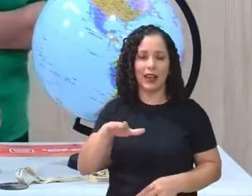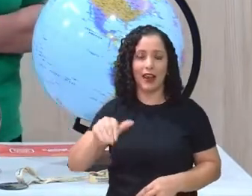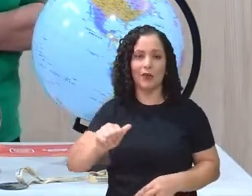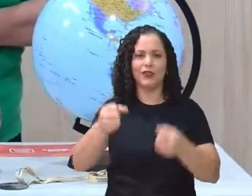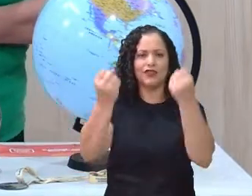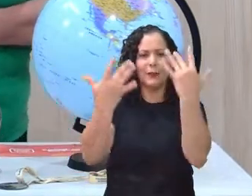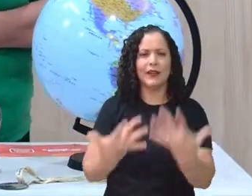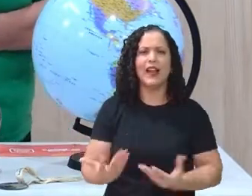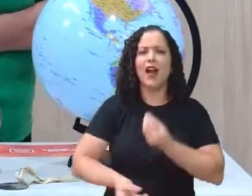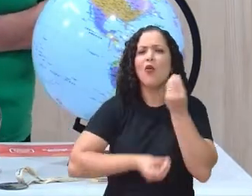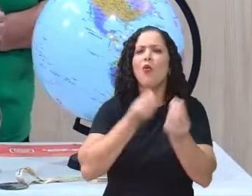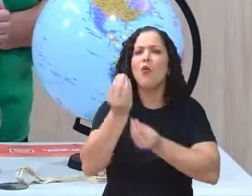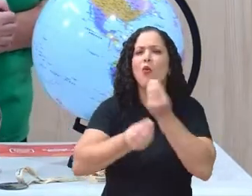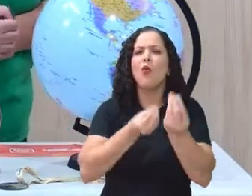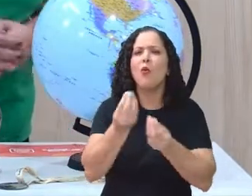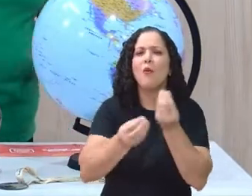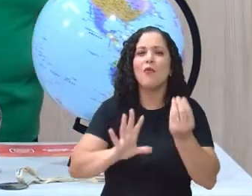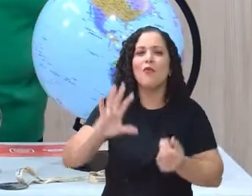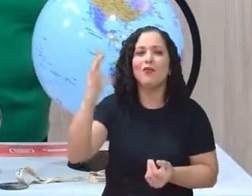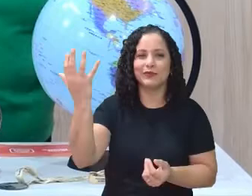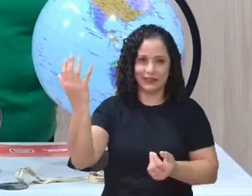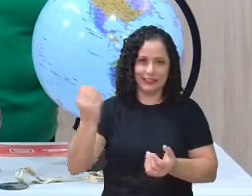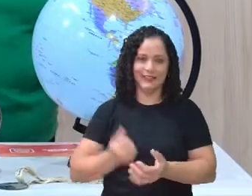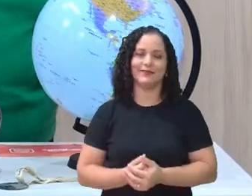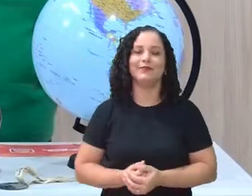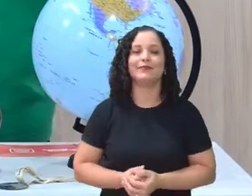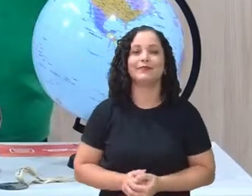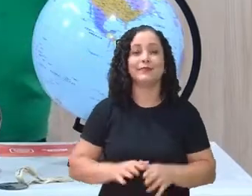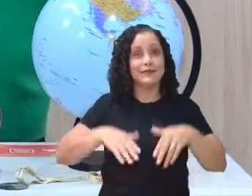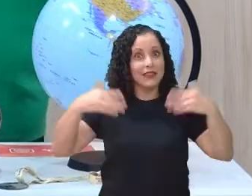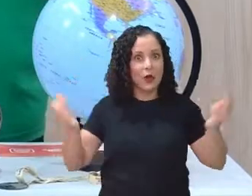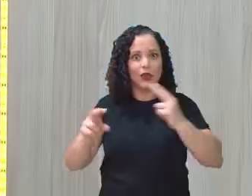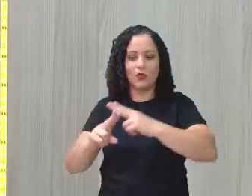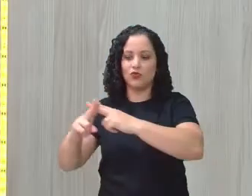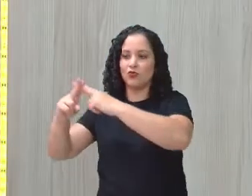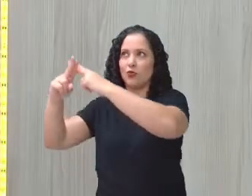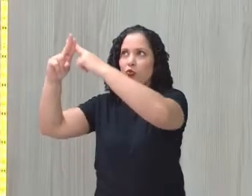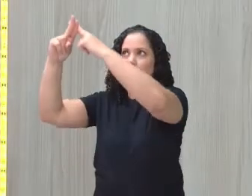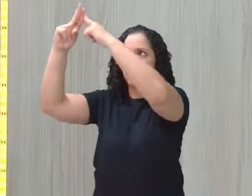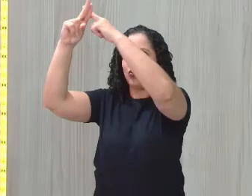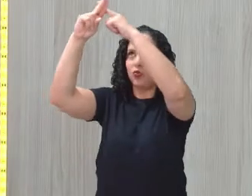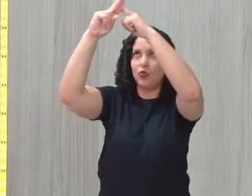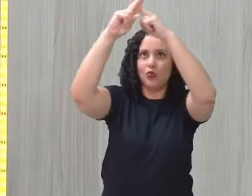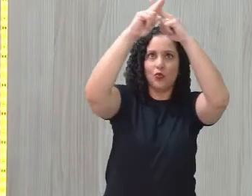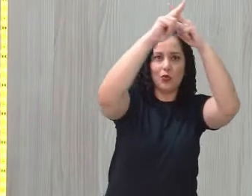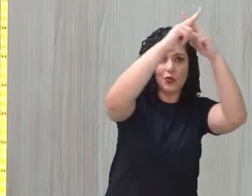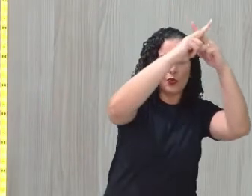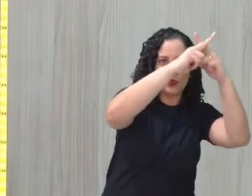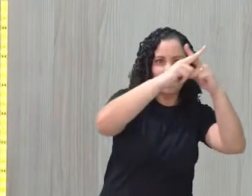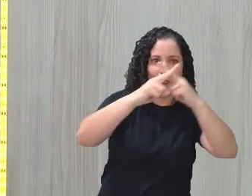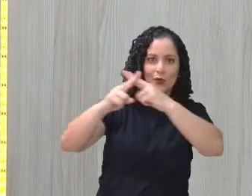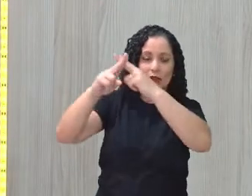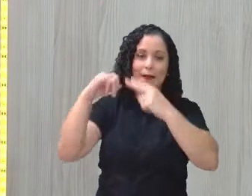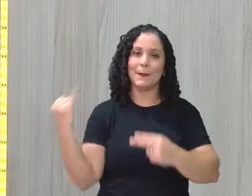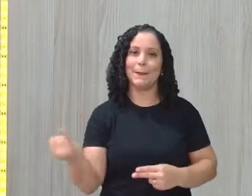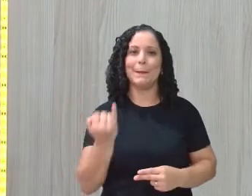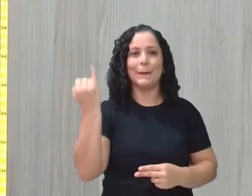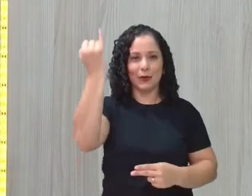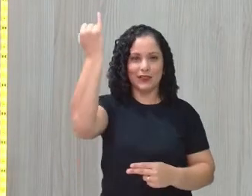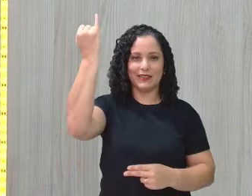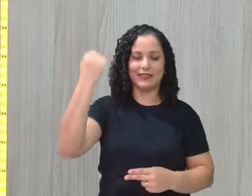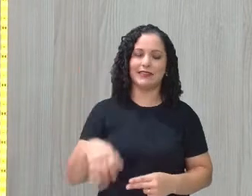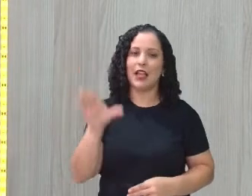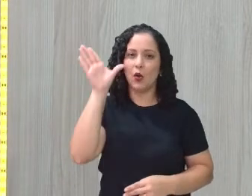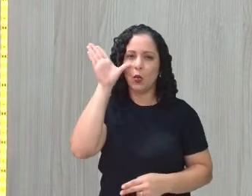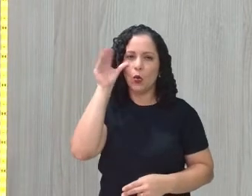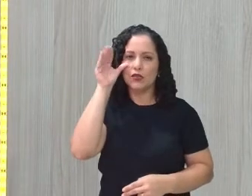dos satélites artificiais? Bem, professora, os satélites artificiais, eles são muito importantes. Então, com essa curiosidade que o homem